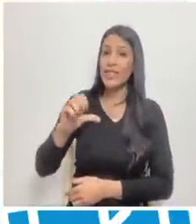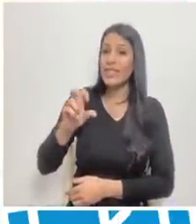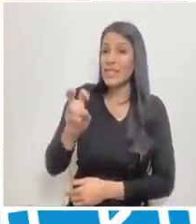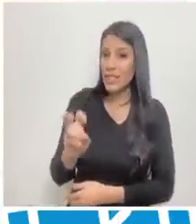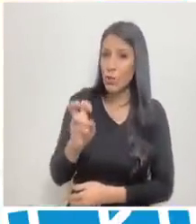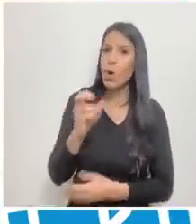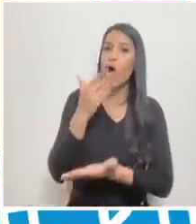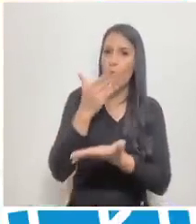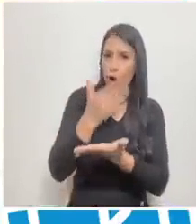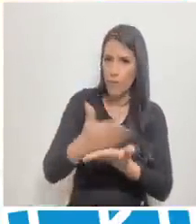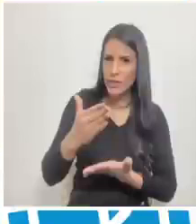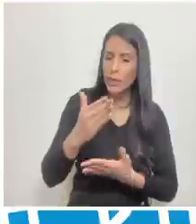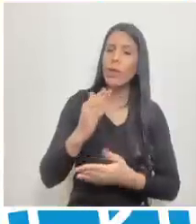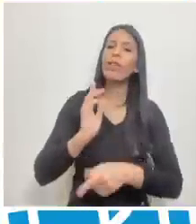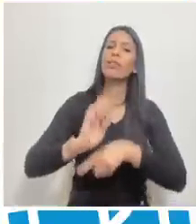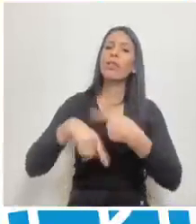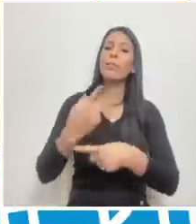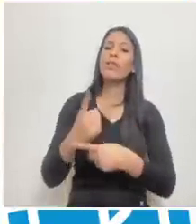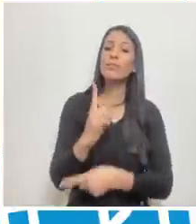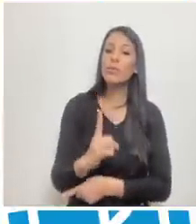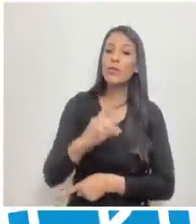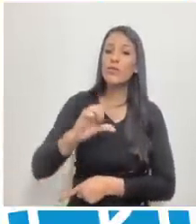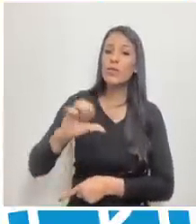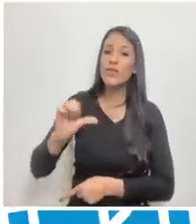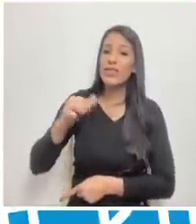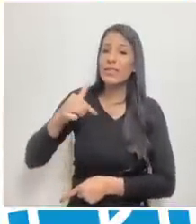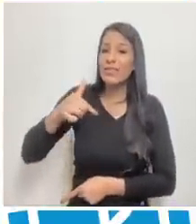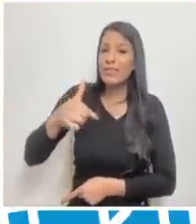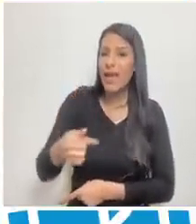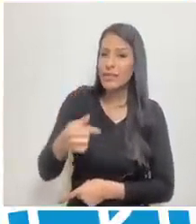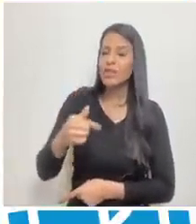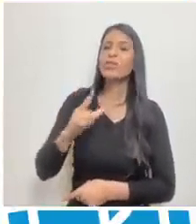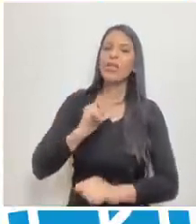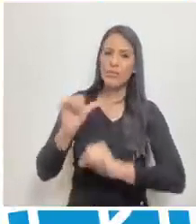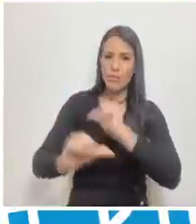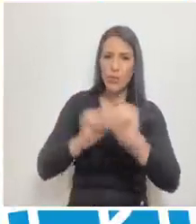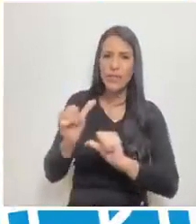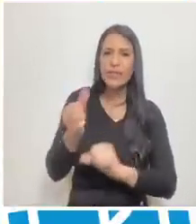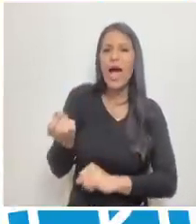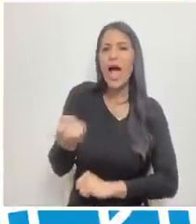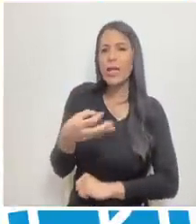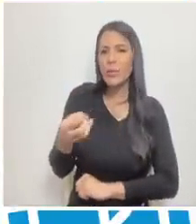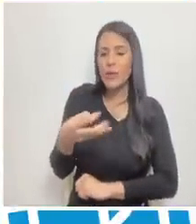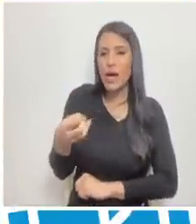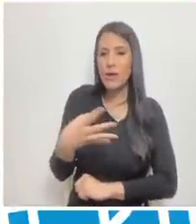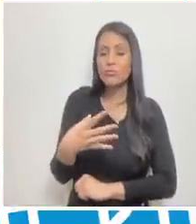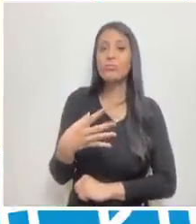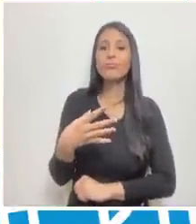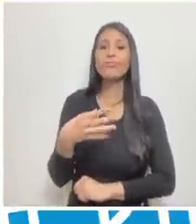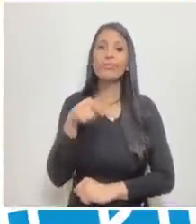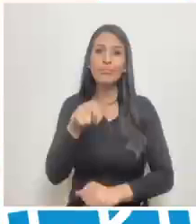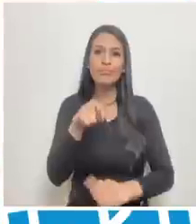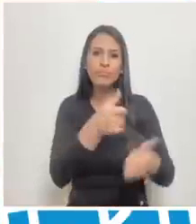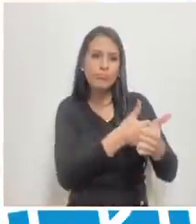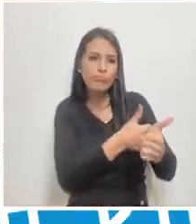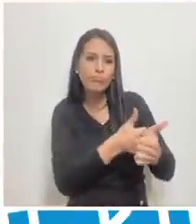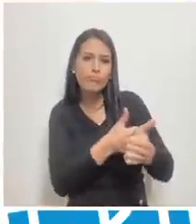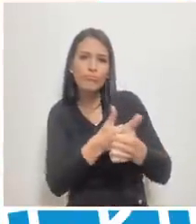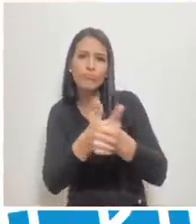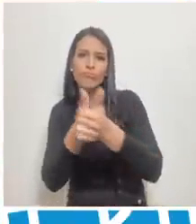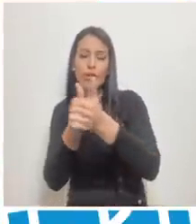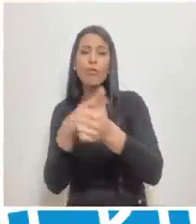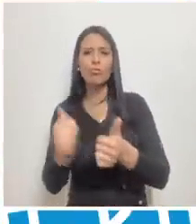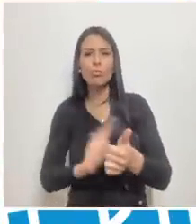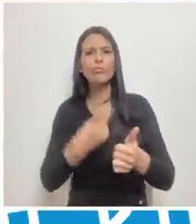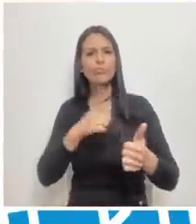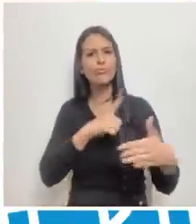sofreu uma atualização, e é com ela que a gente tem acompanhado o desempenho dos nossos alunos nessa série